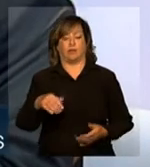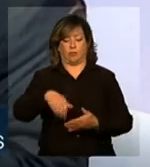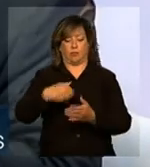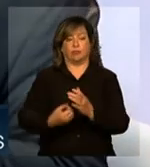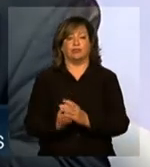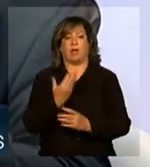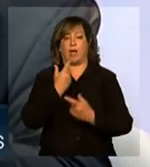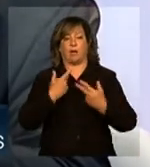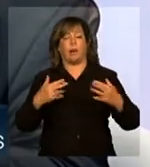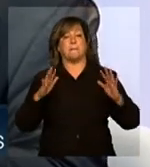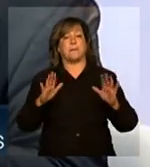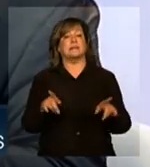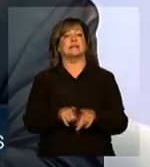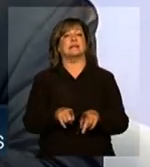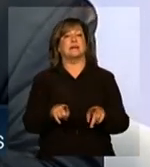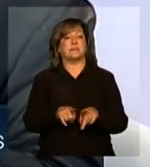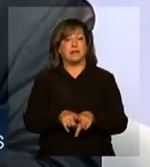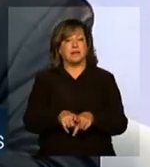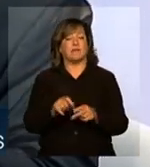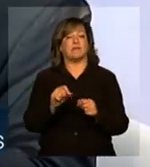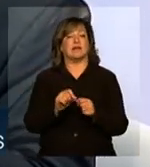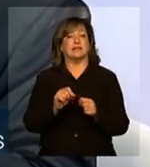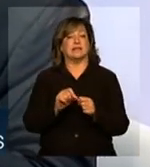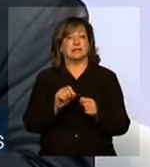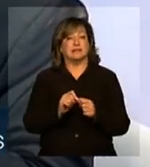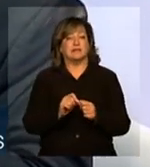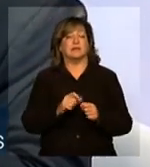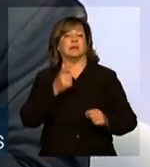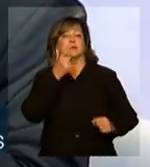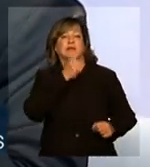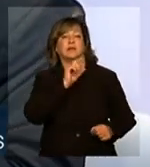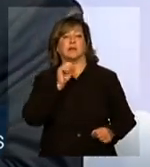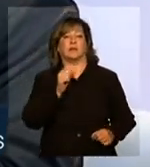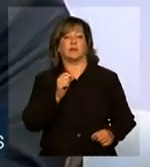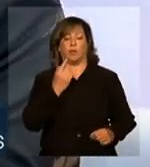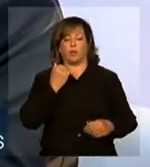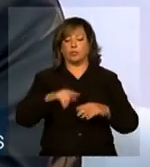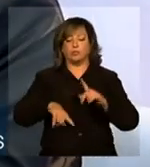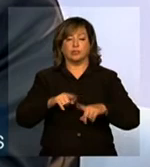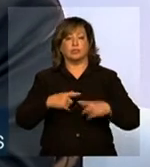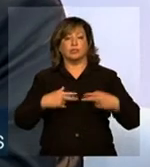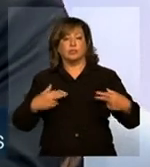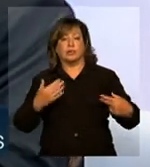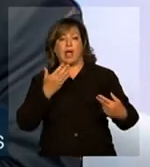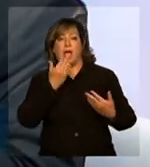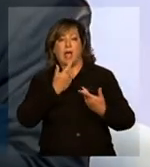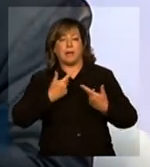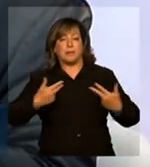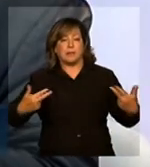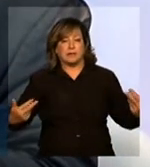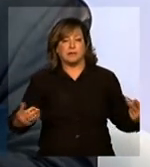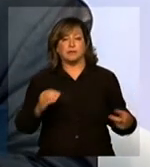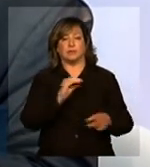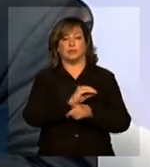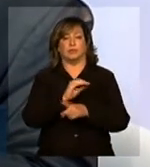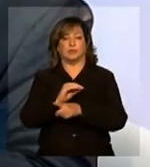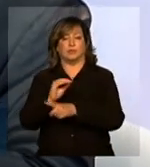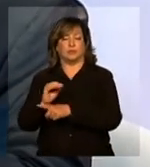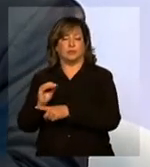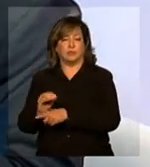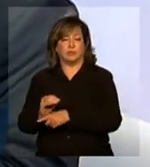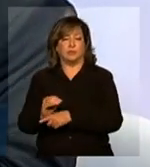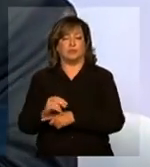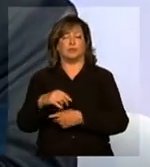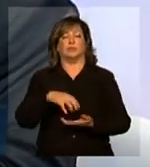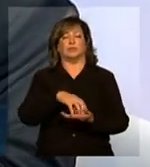alimentos, mas também fazendo a aquisição de produtos não alimentos para o abastecimento